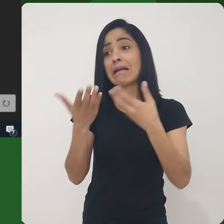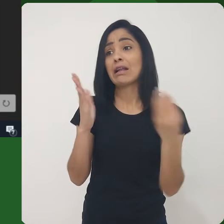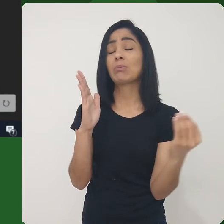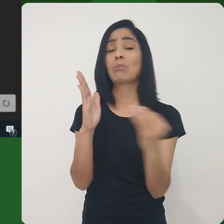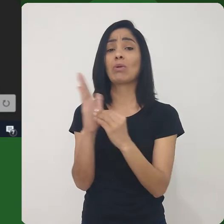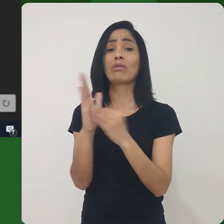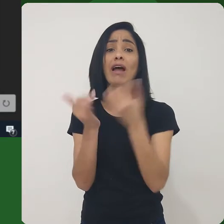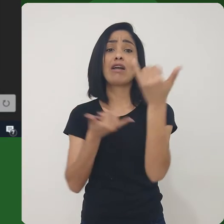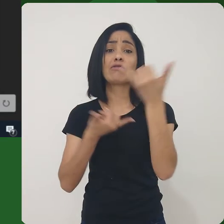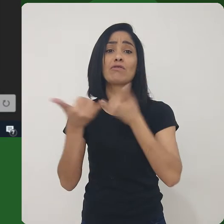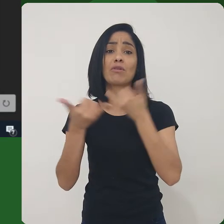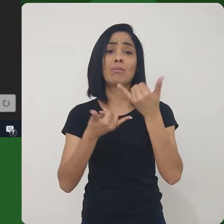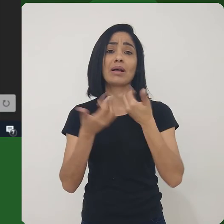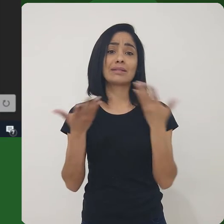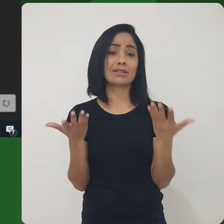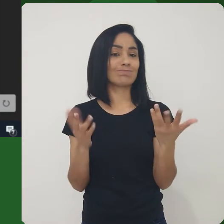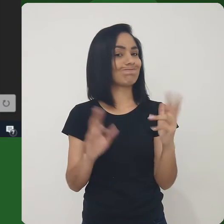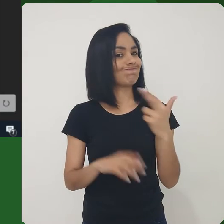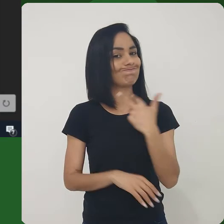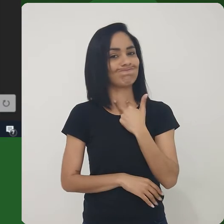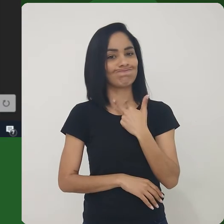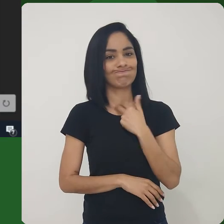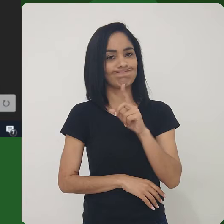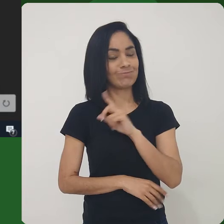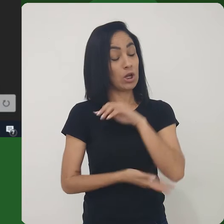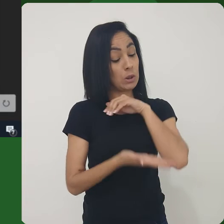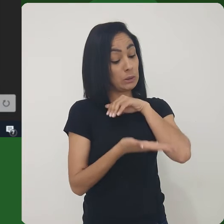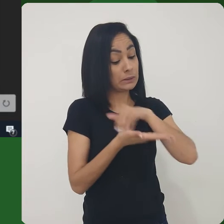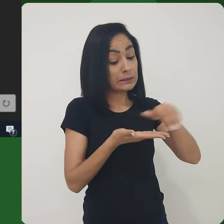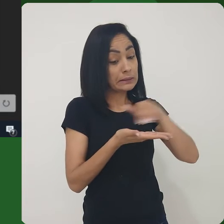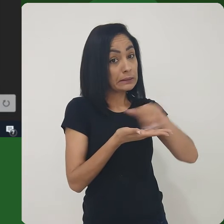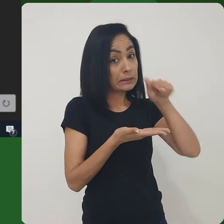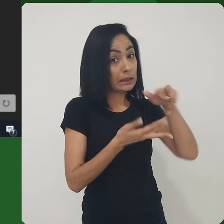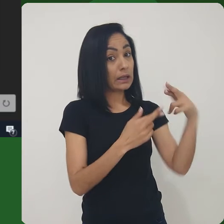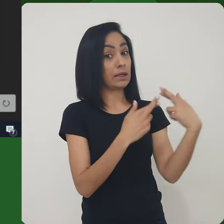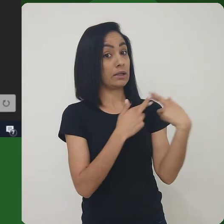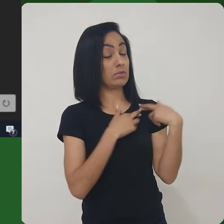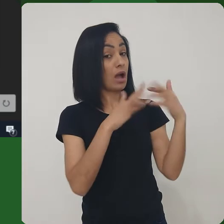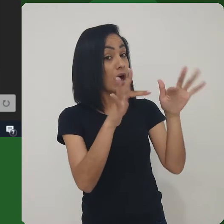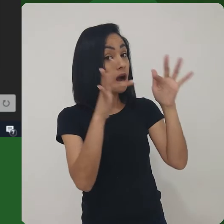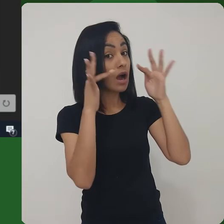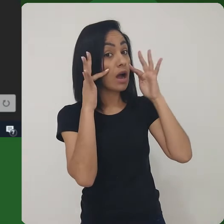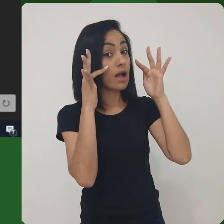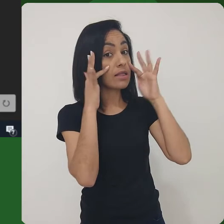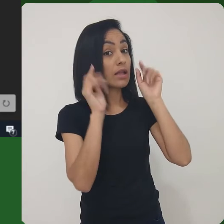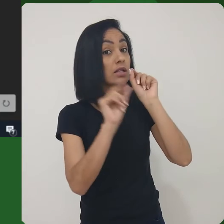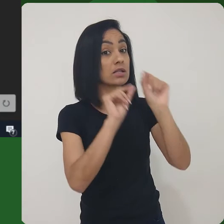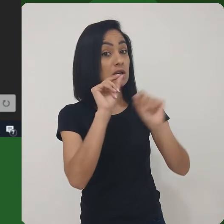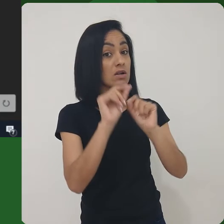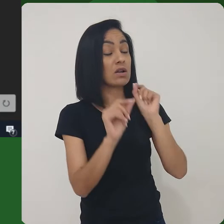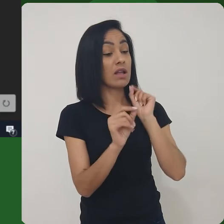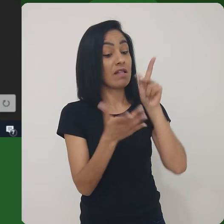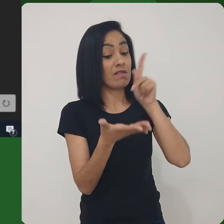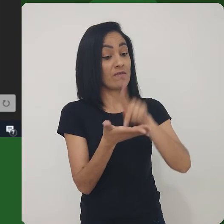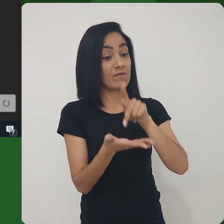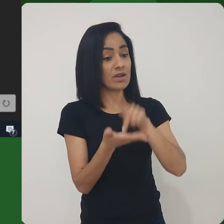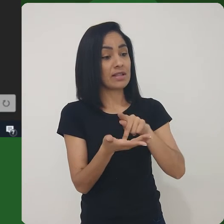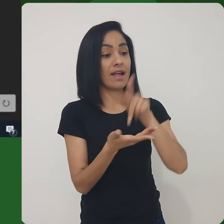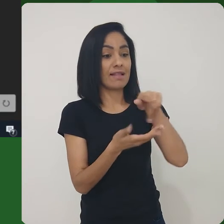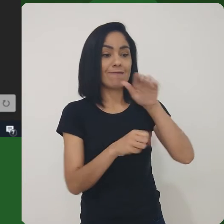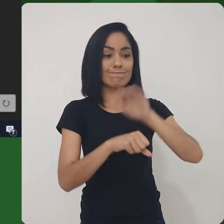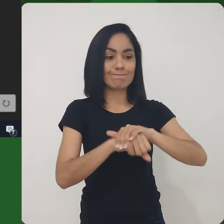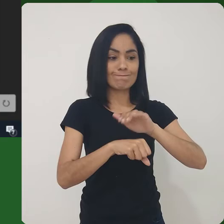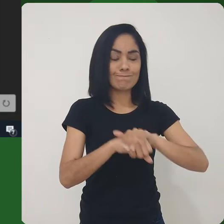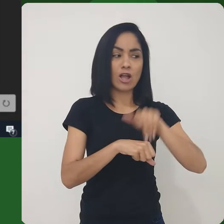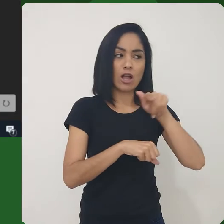prévia, querer colocar informações que não foram ditas realmente. Então, aí cabe o secretário ter muita atenção para o que realmente